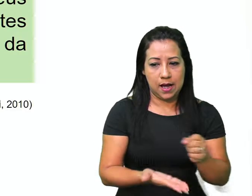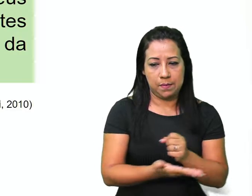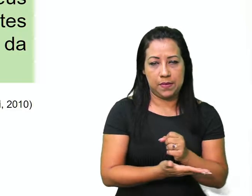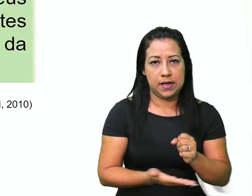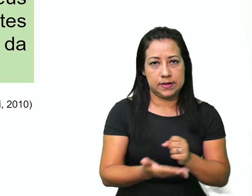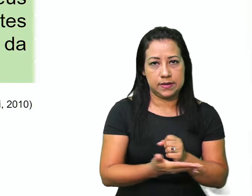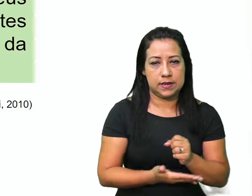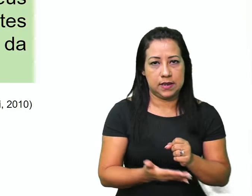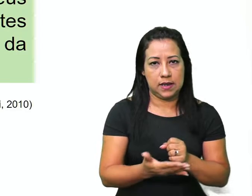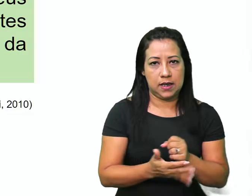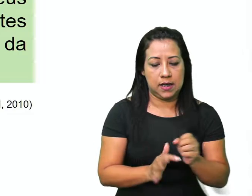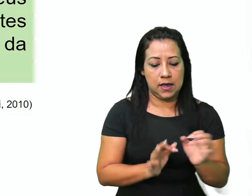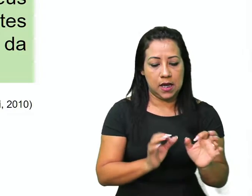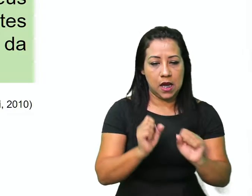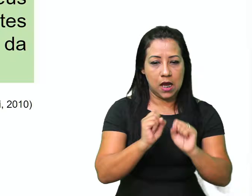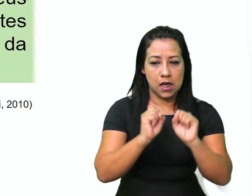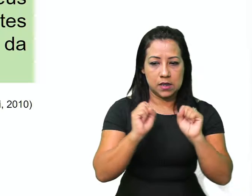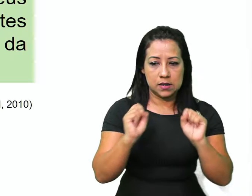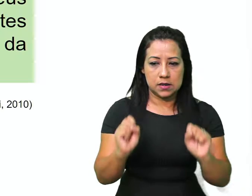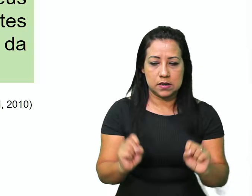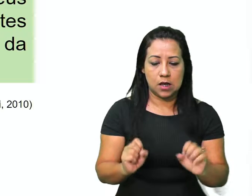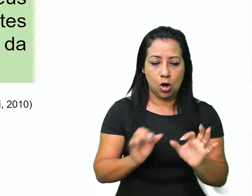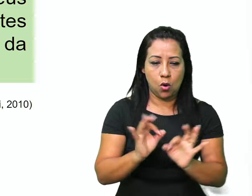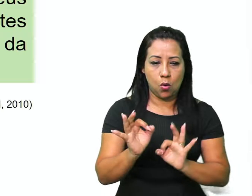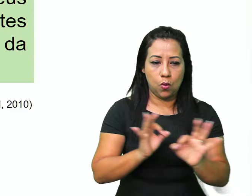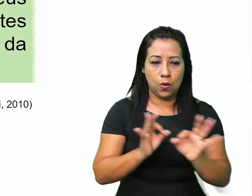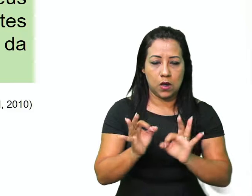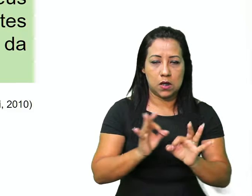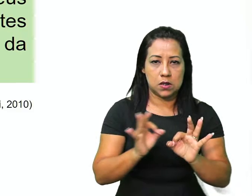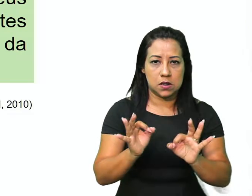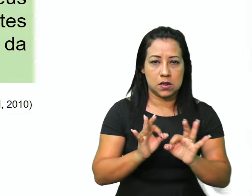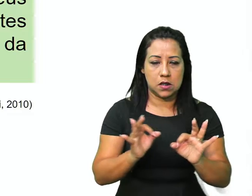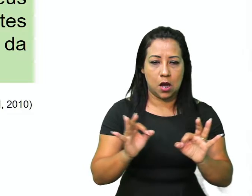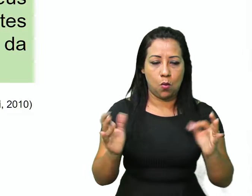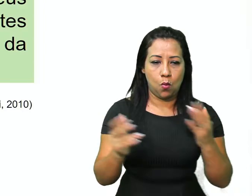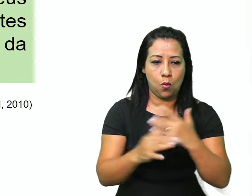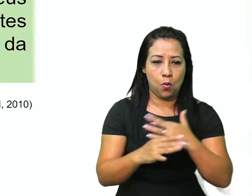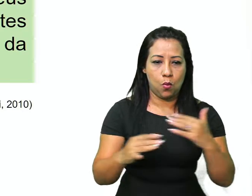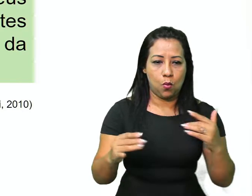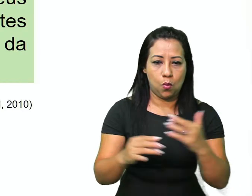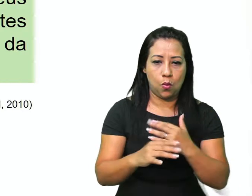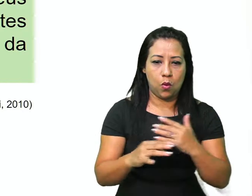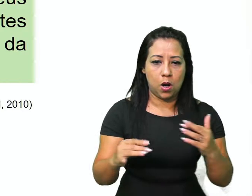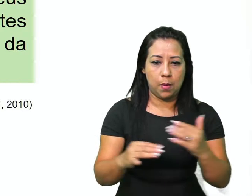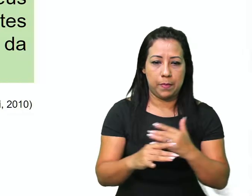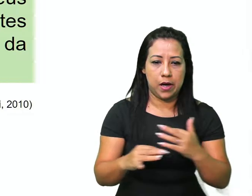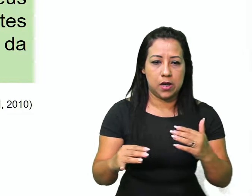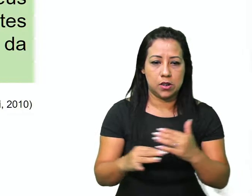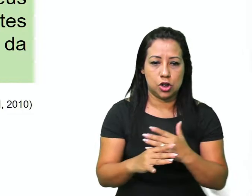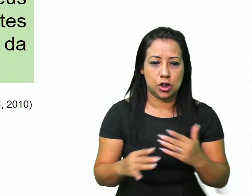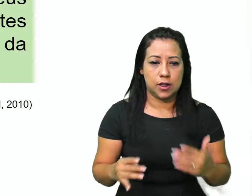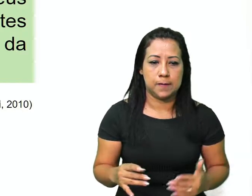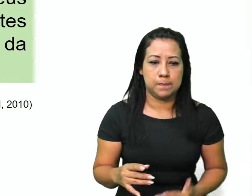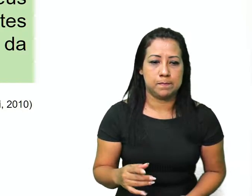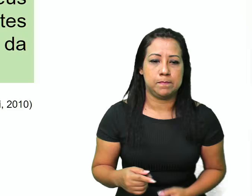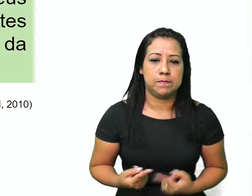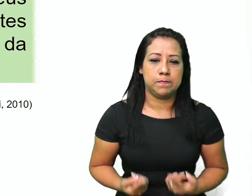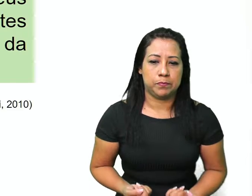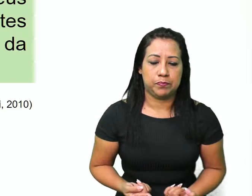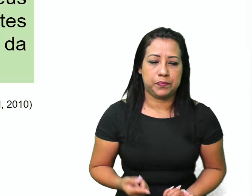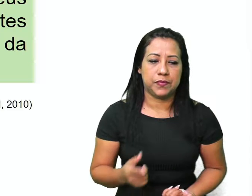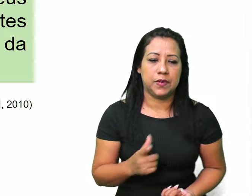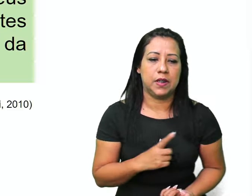habitantes, principalmente as correspondentes a setores secundário e terciário. O que é setor